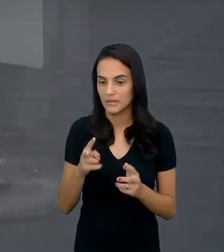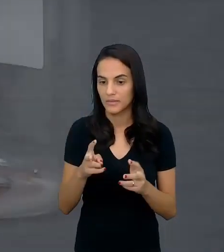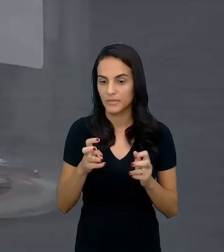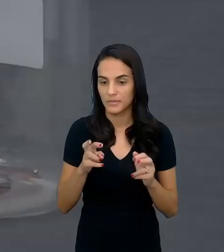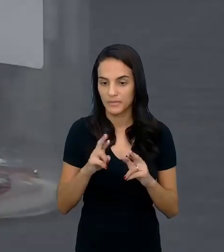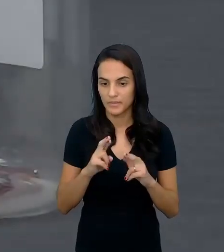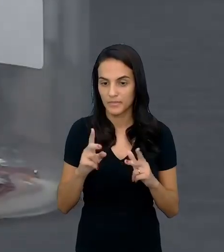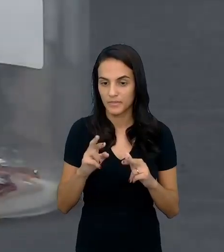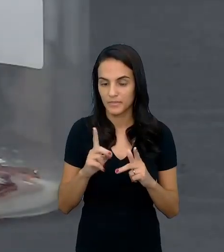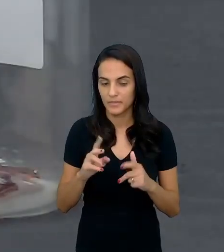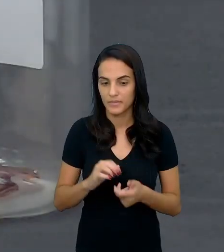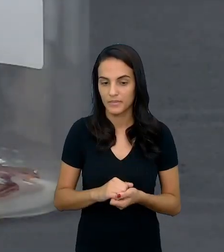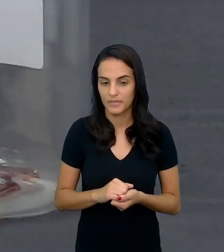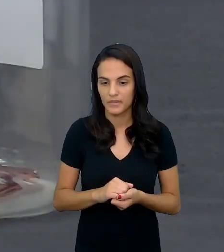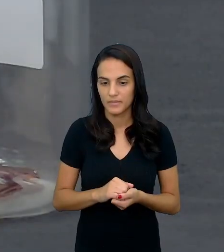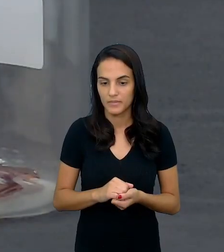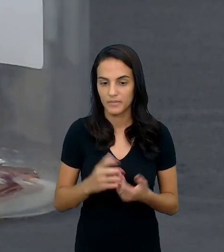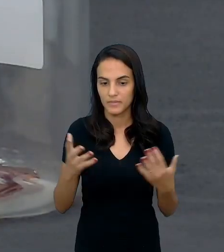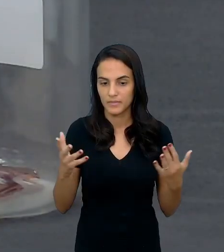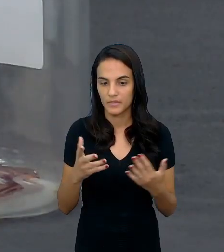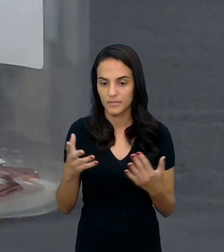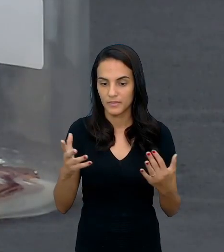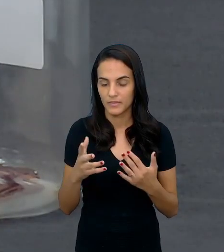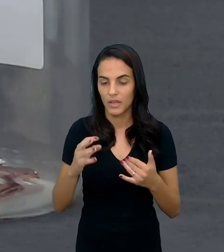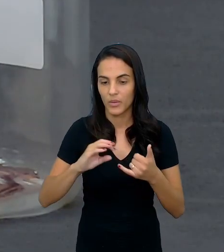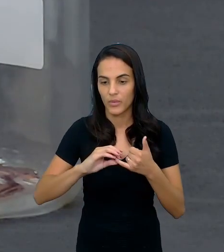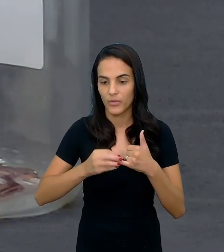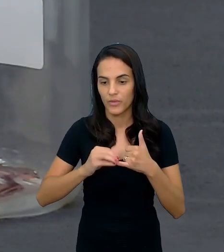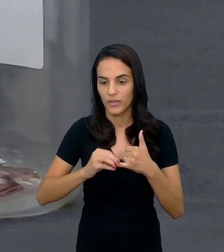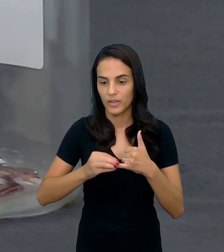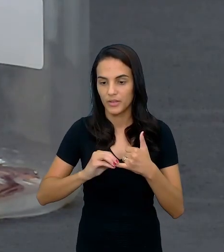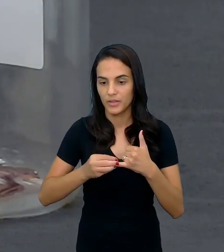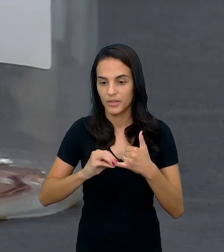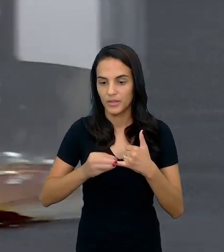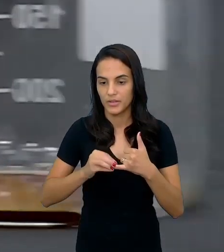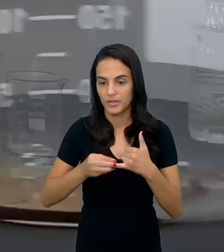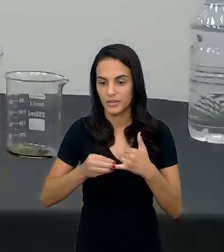diferença. Vou pingar aqui no feijão.